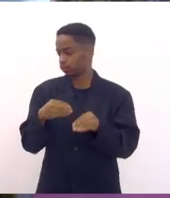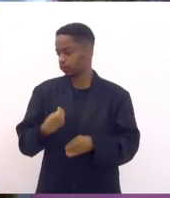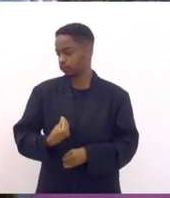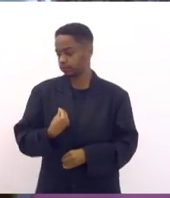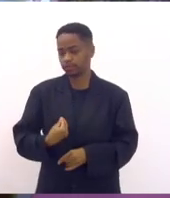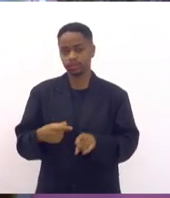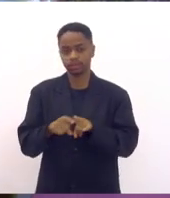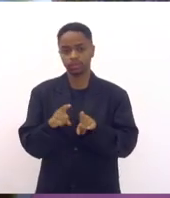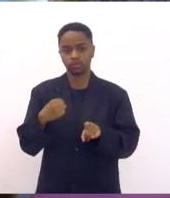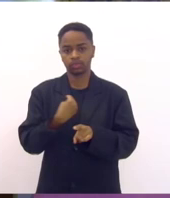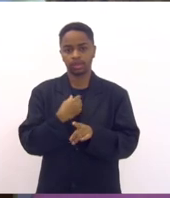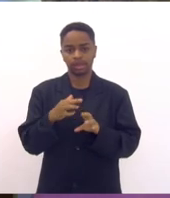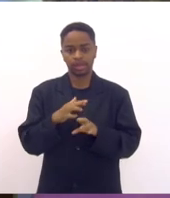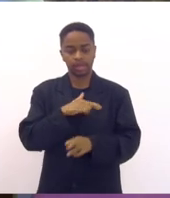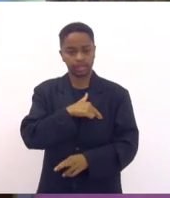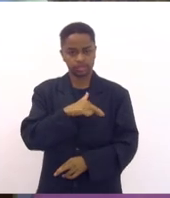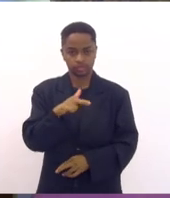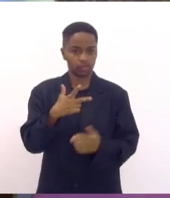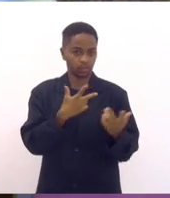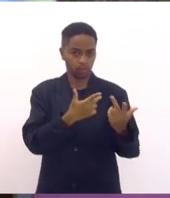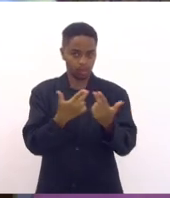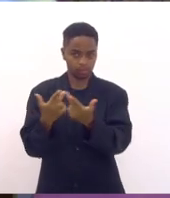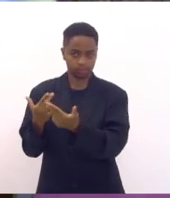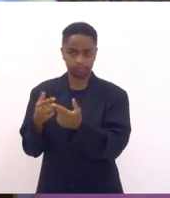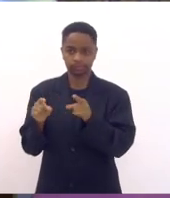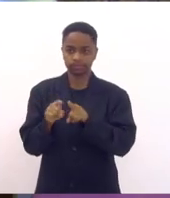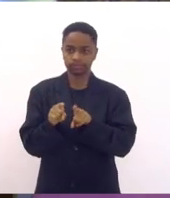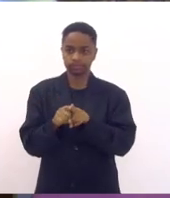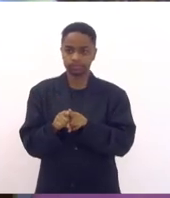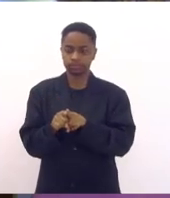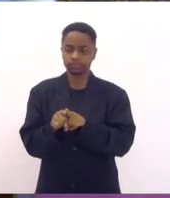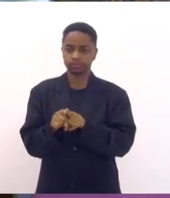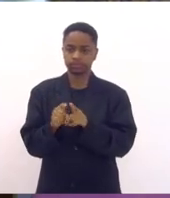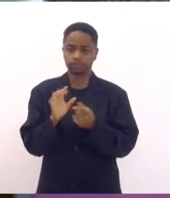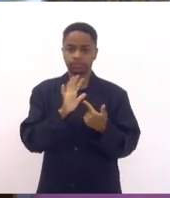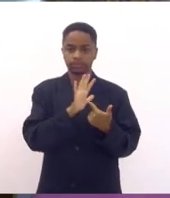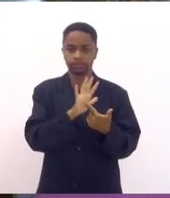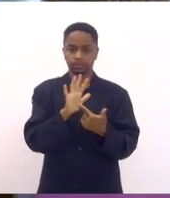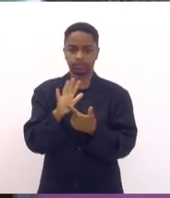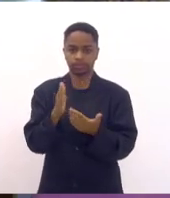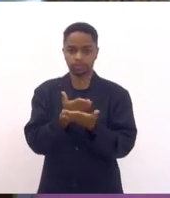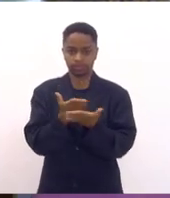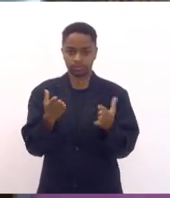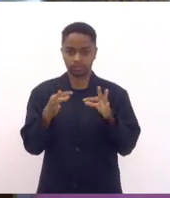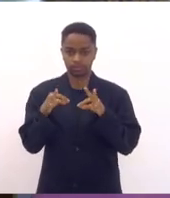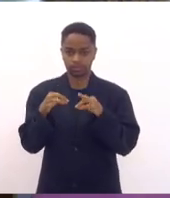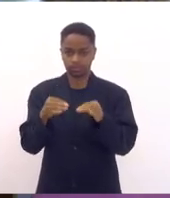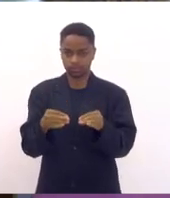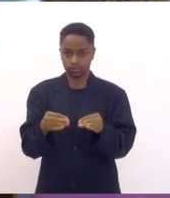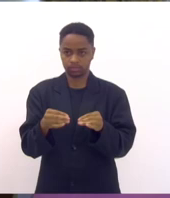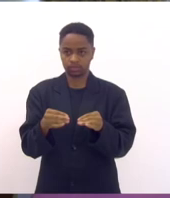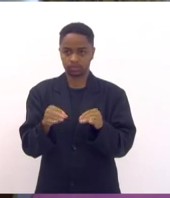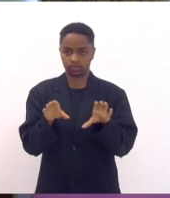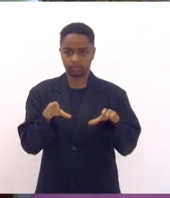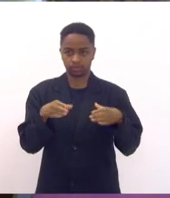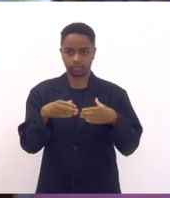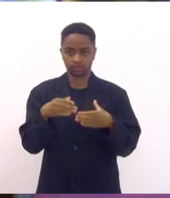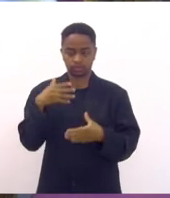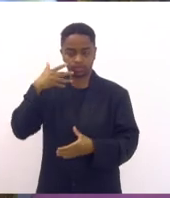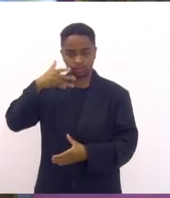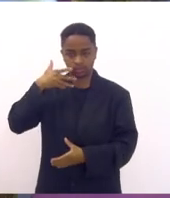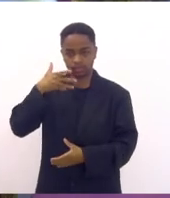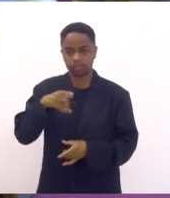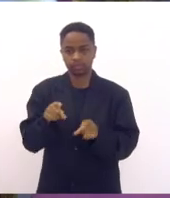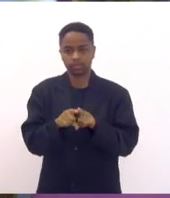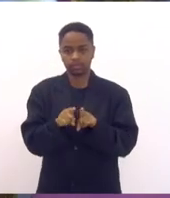religião não é diferente e colocar na verdade todo o nosso nosso corpo de Far e muito mais as